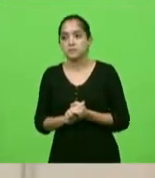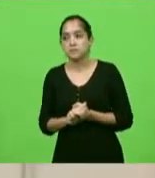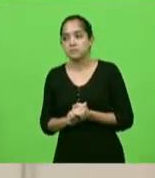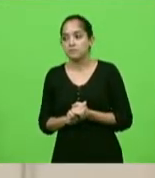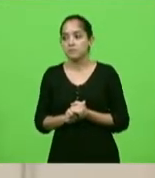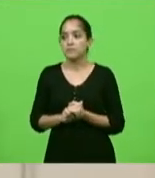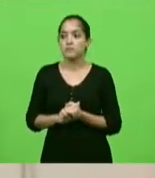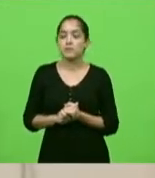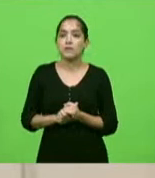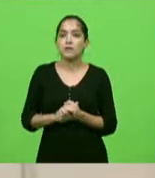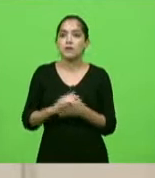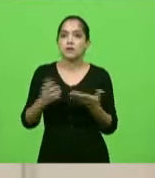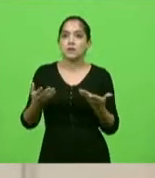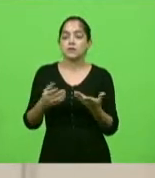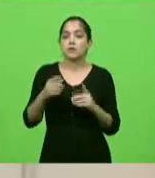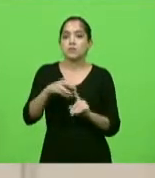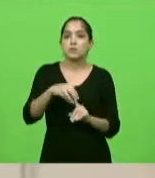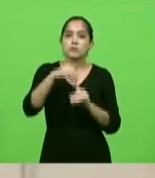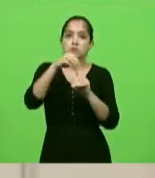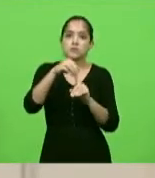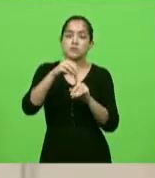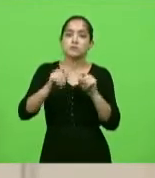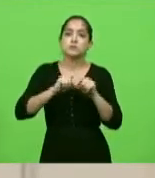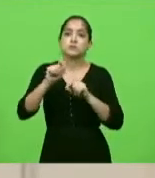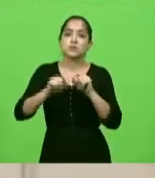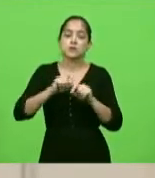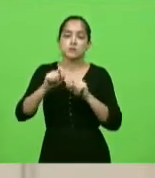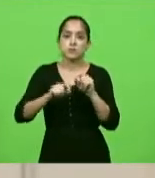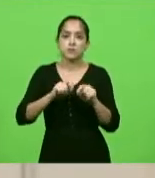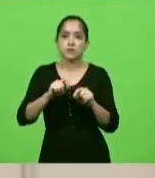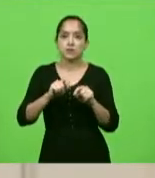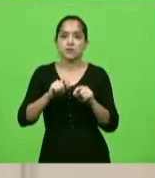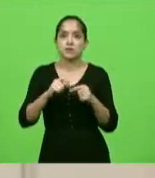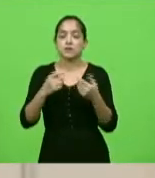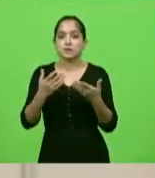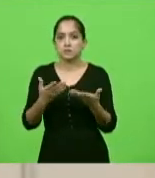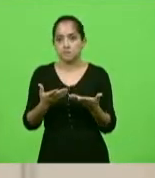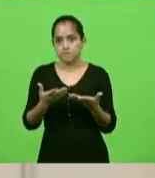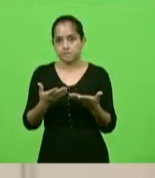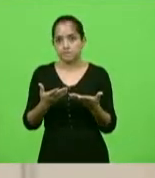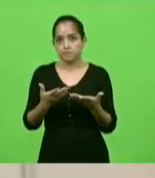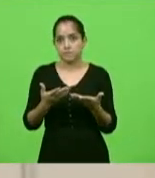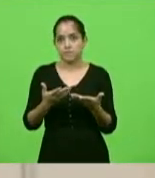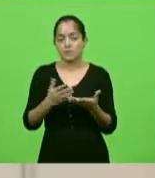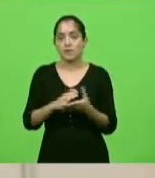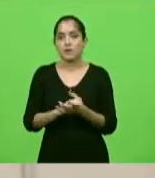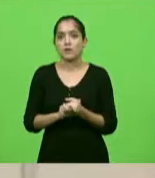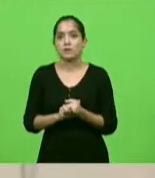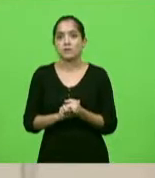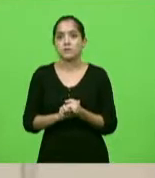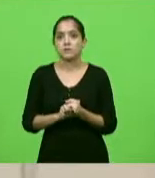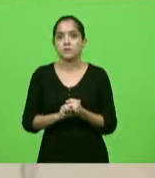Bem, pontos que eu destaco acerca desta imputação.